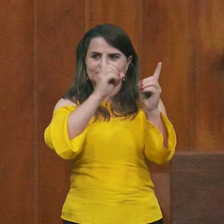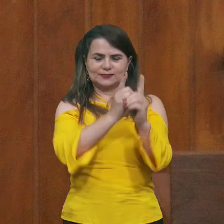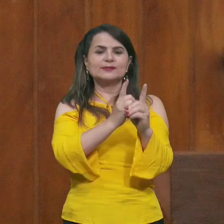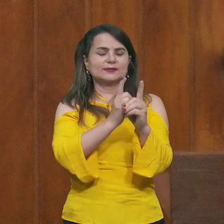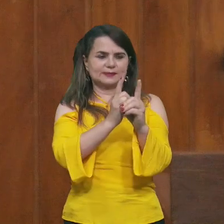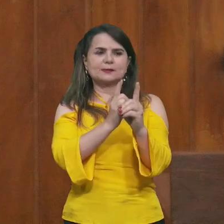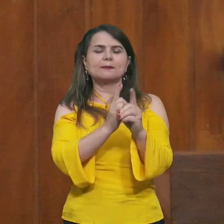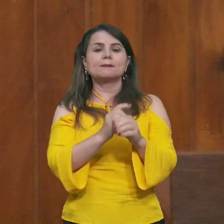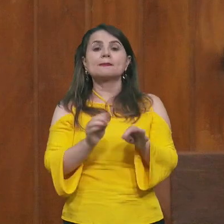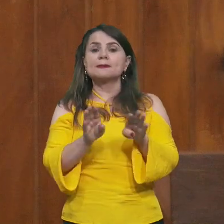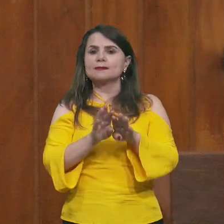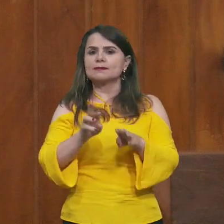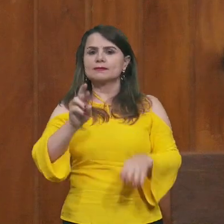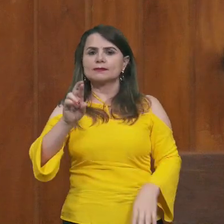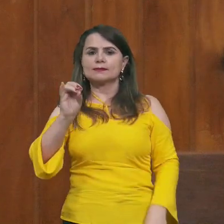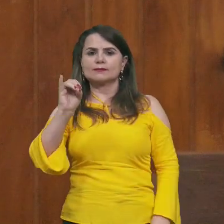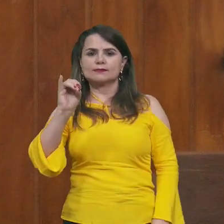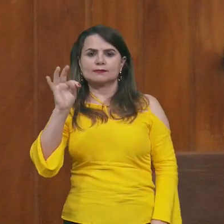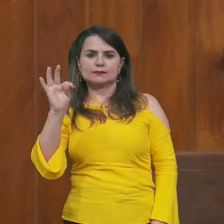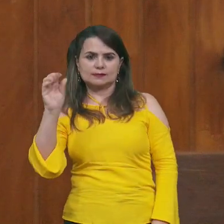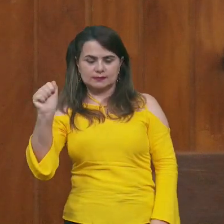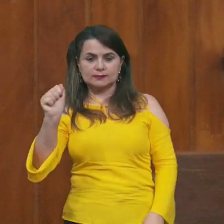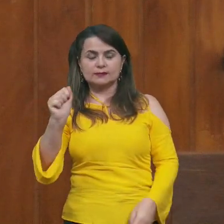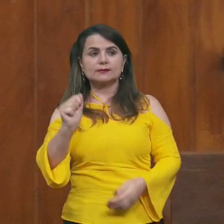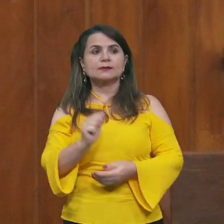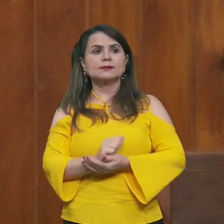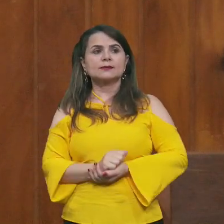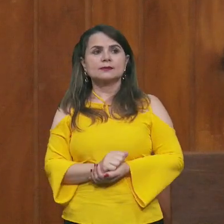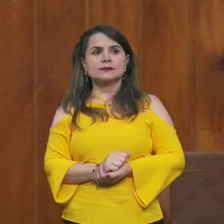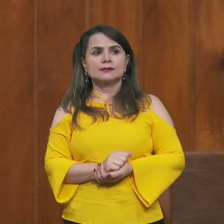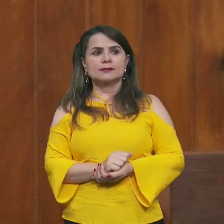Cumprimentar a Rita Andréa Sartori Zafredi,